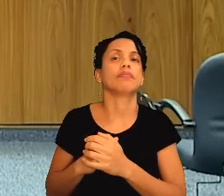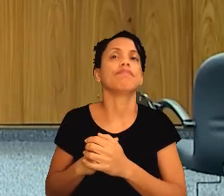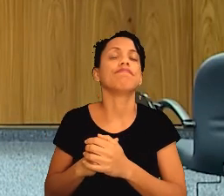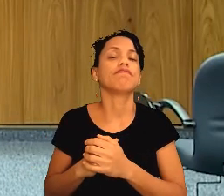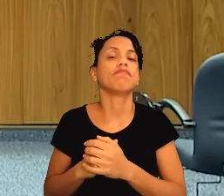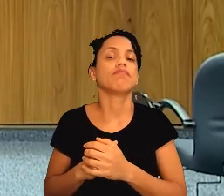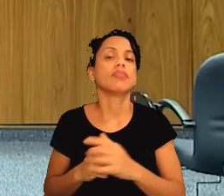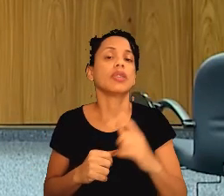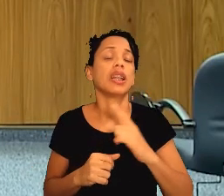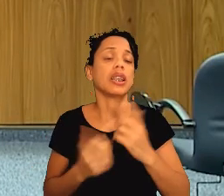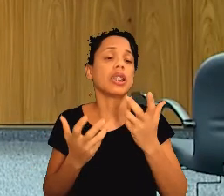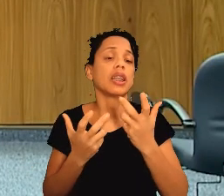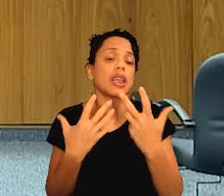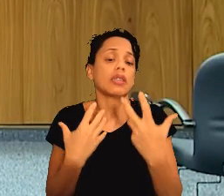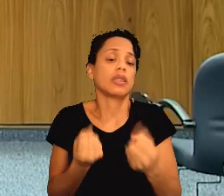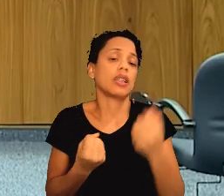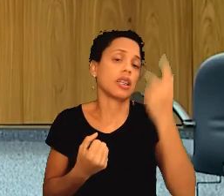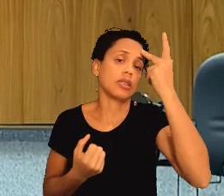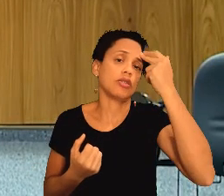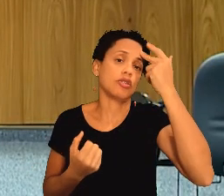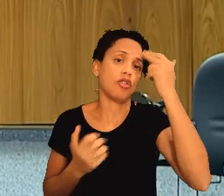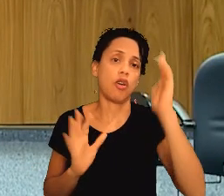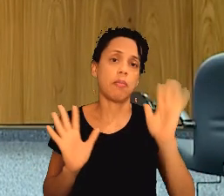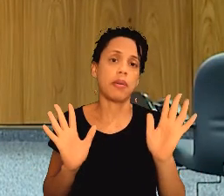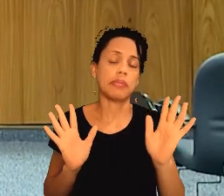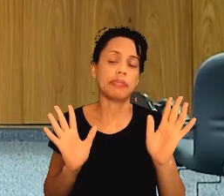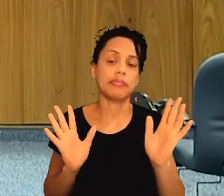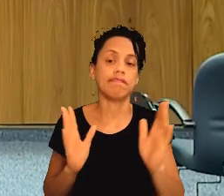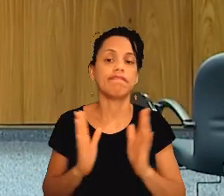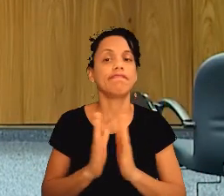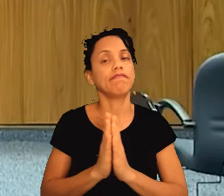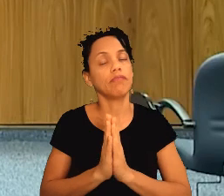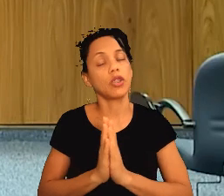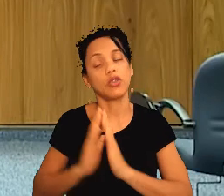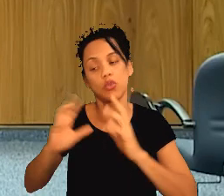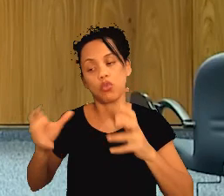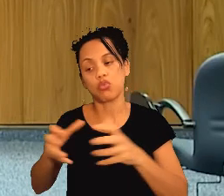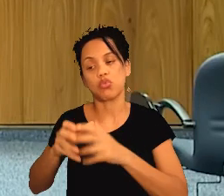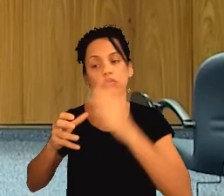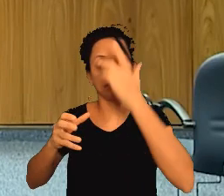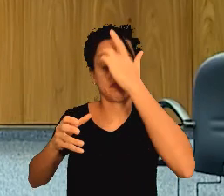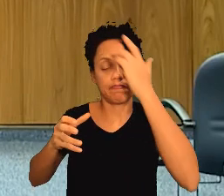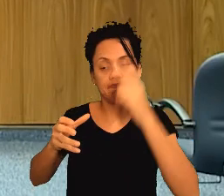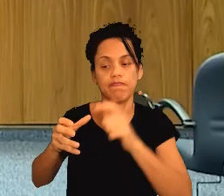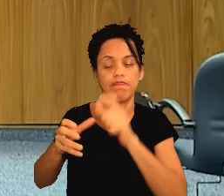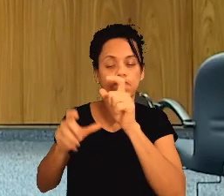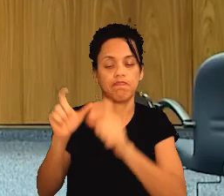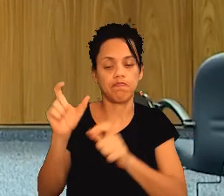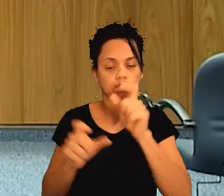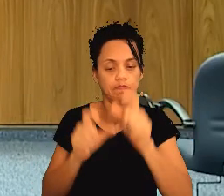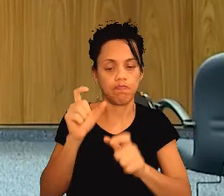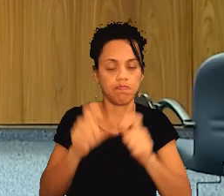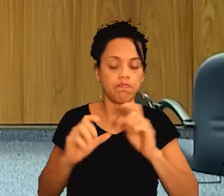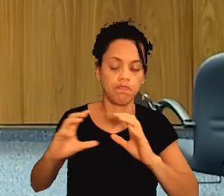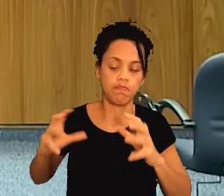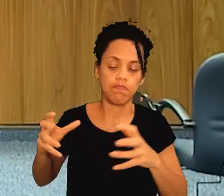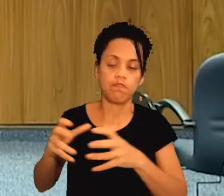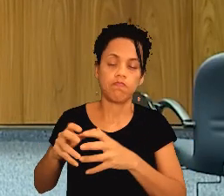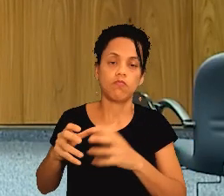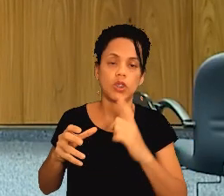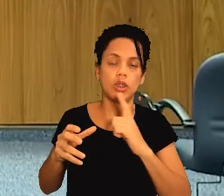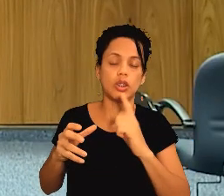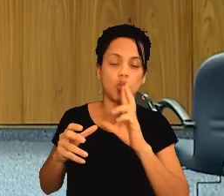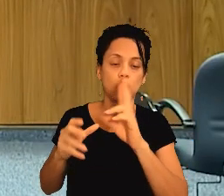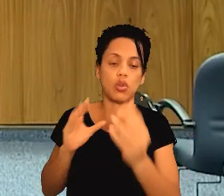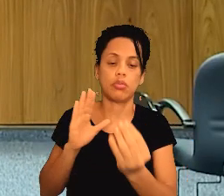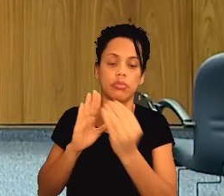um entendimento normal. E isso é que nos levou, um grupo de pessoas que estão